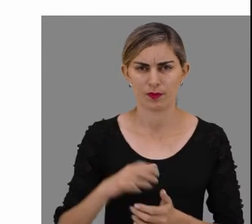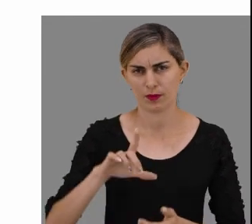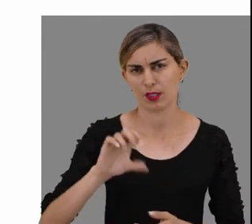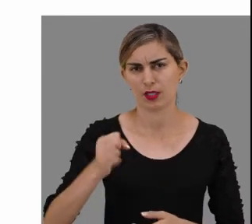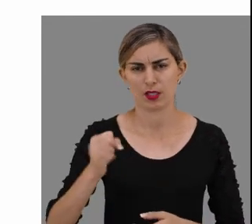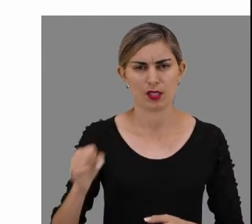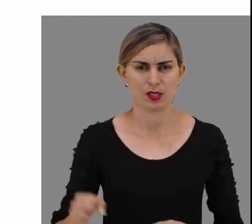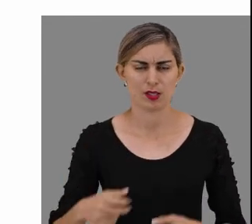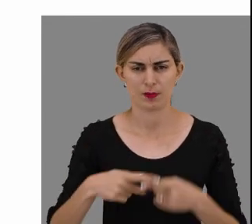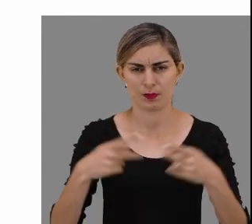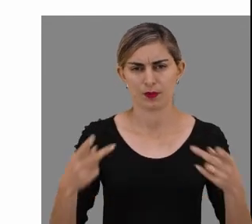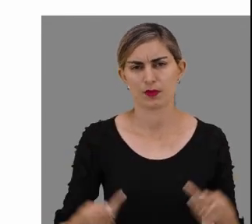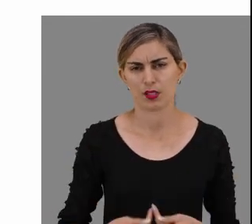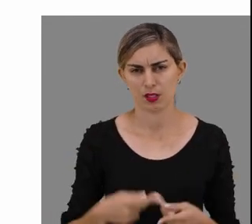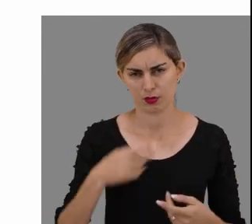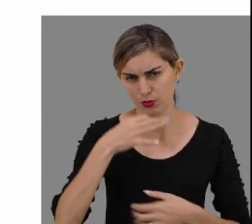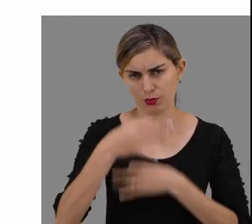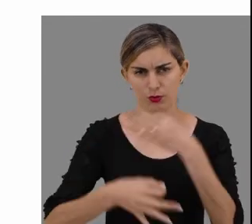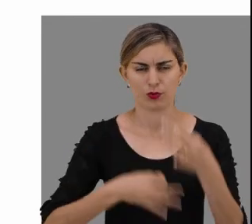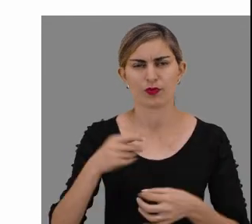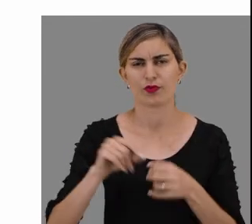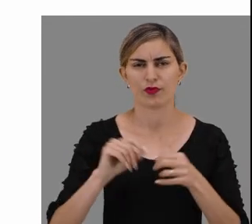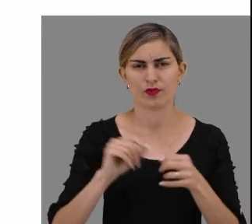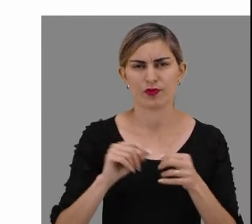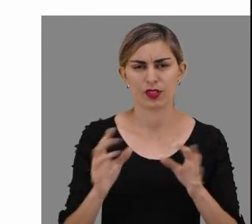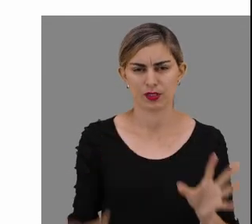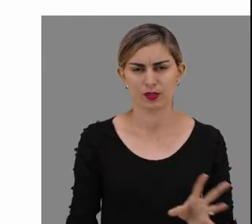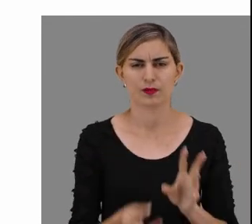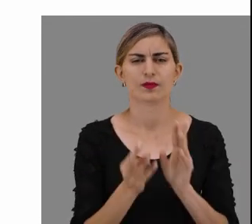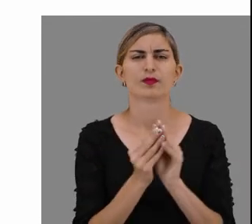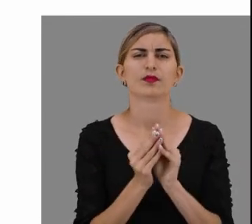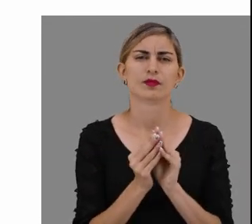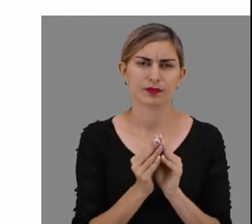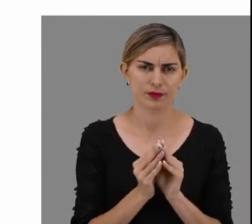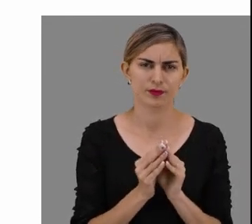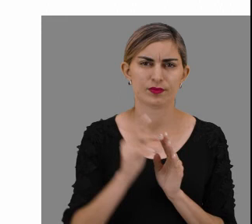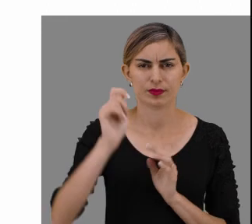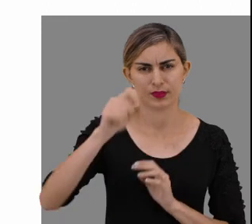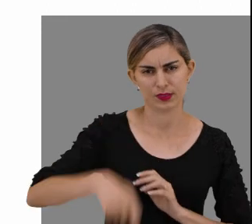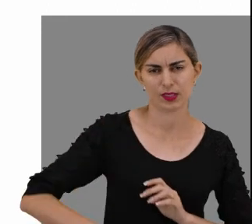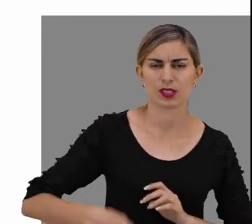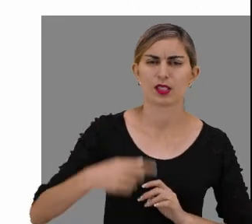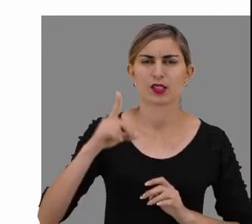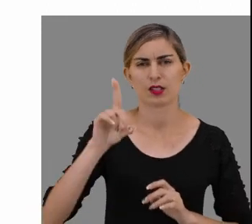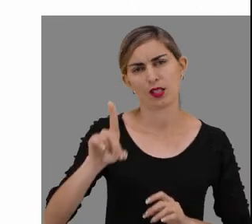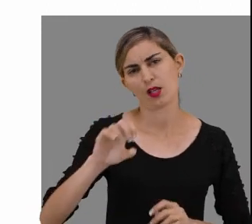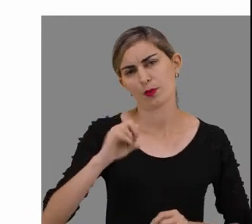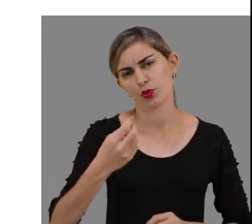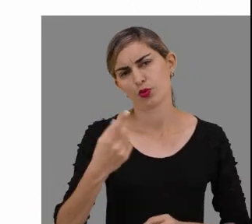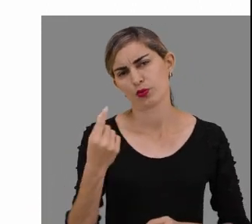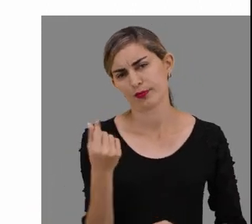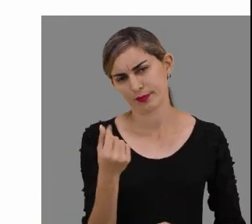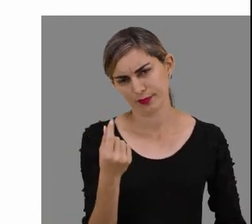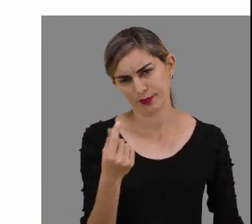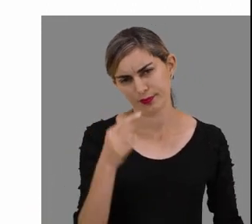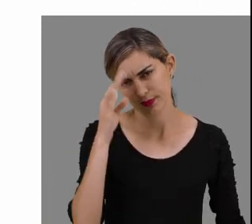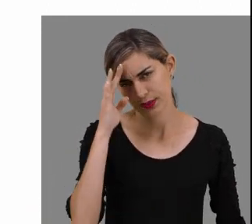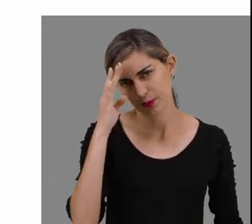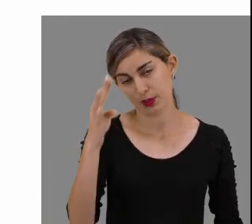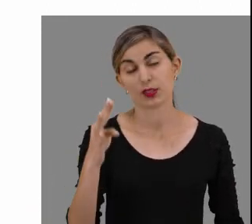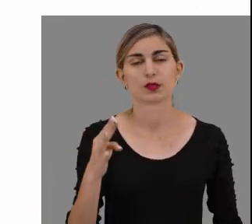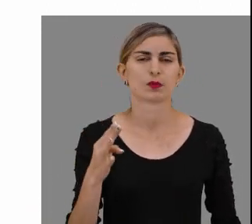pagamento. A classe prato optou por fazer esse tipo de implementação, cartão de crédito, débito ou dinheiro.